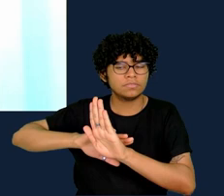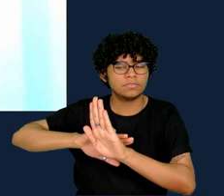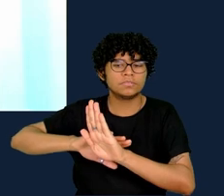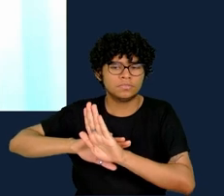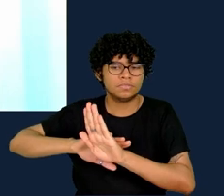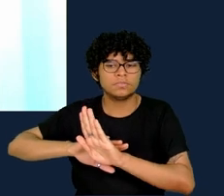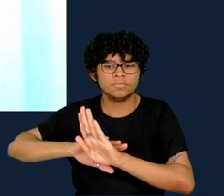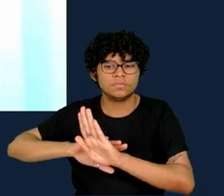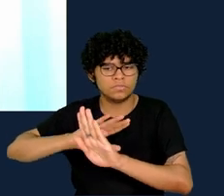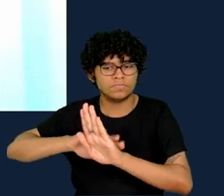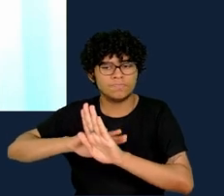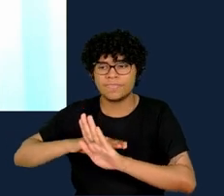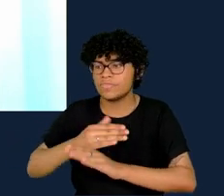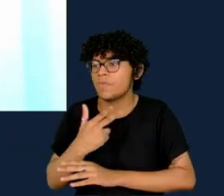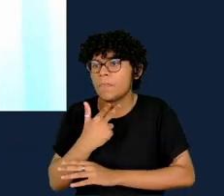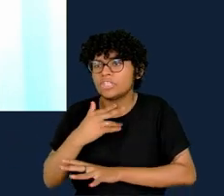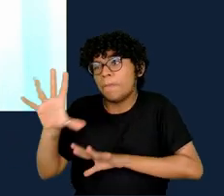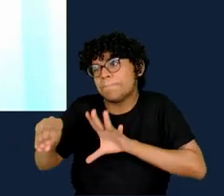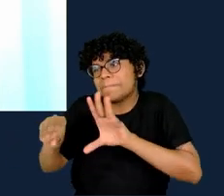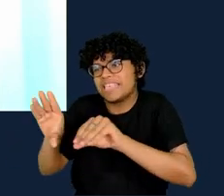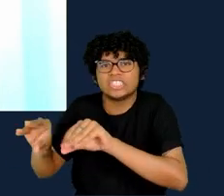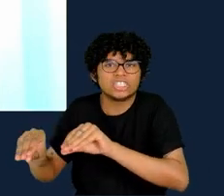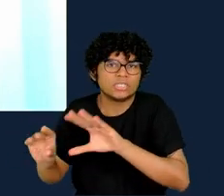ser tocada.